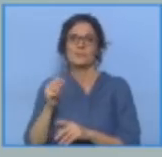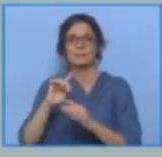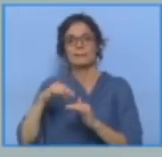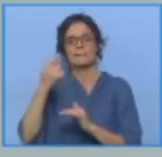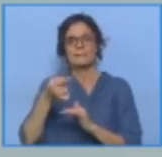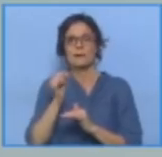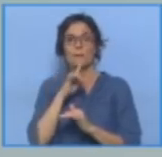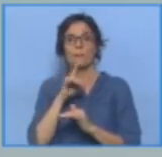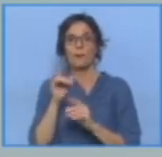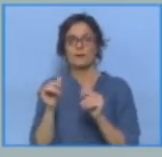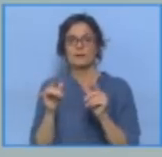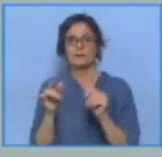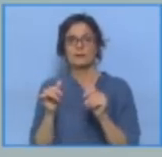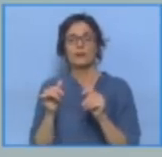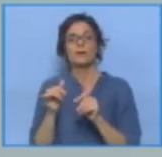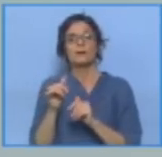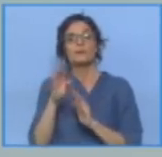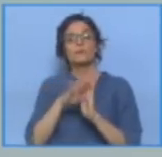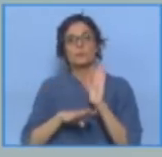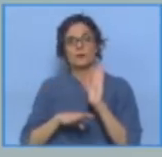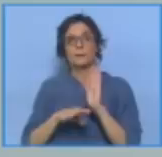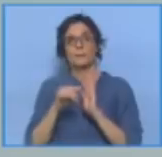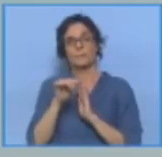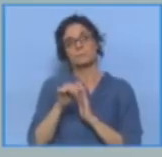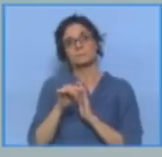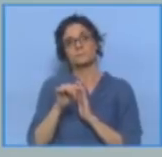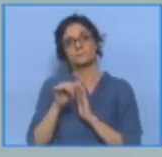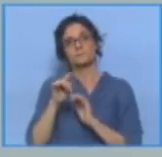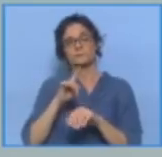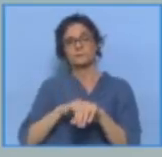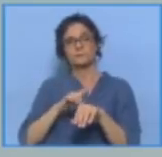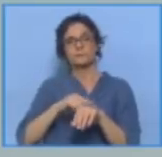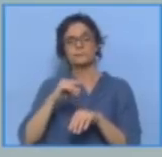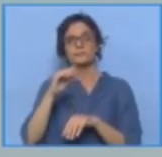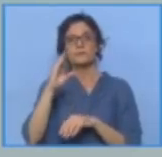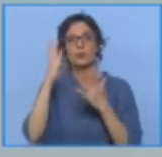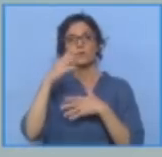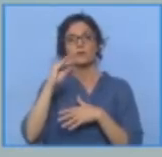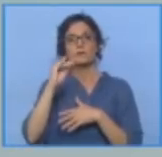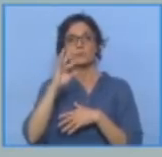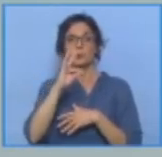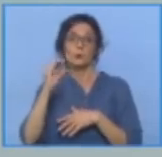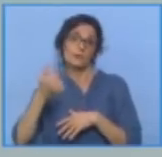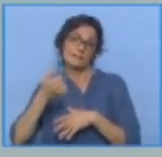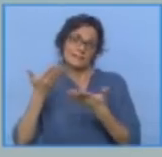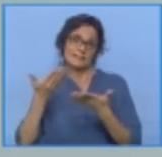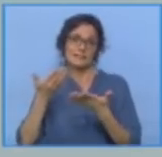ainda pode escutar a edição rádio do programa Eclésia, quando forem 22h45. Basta